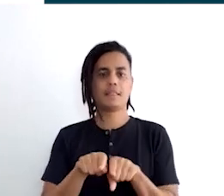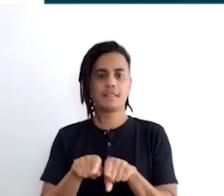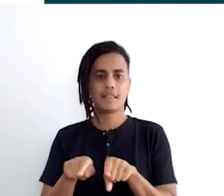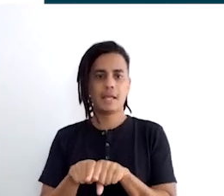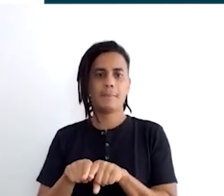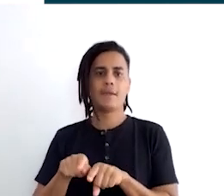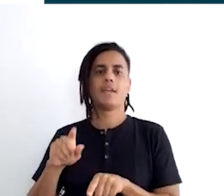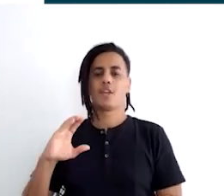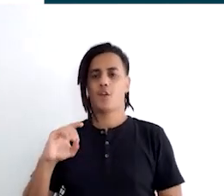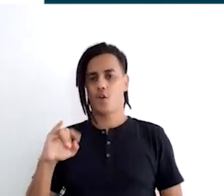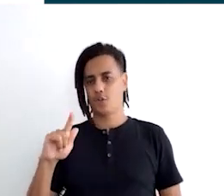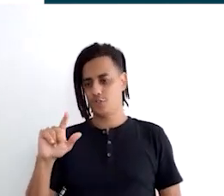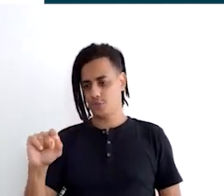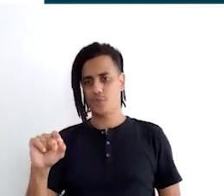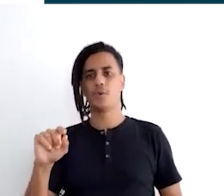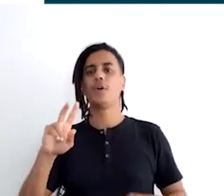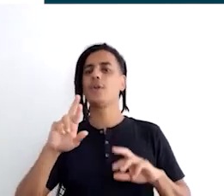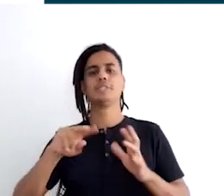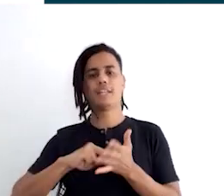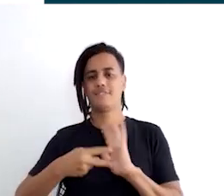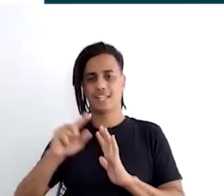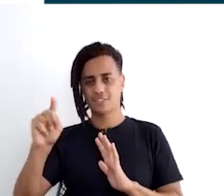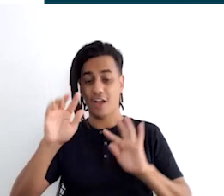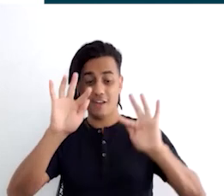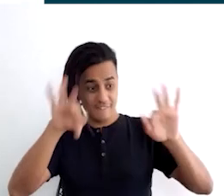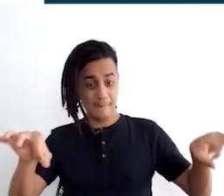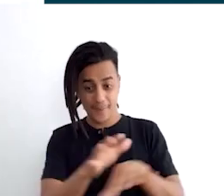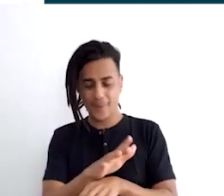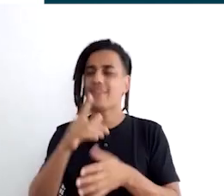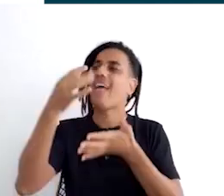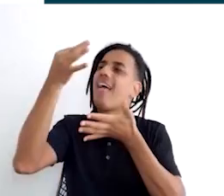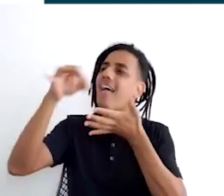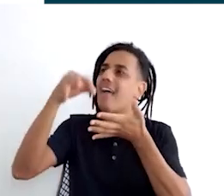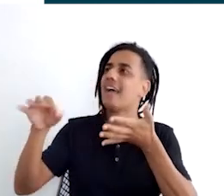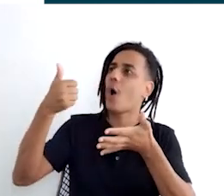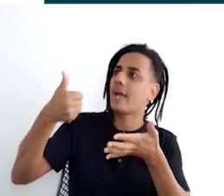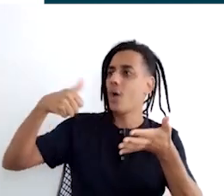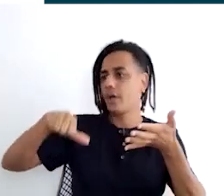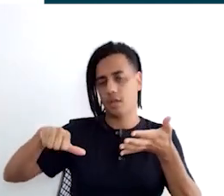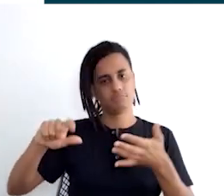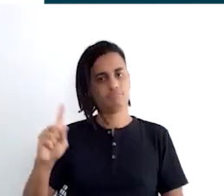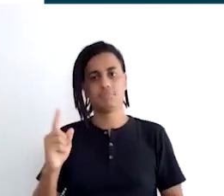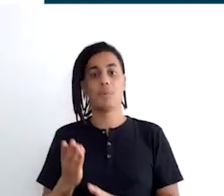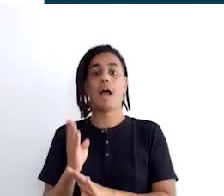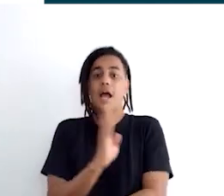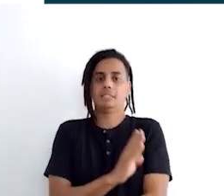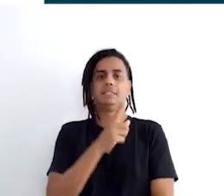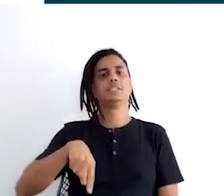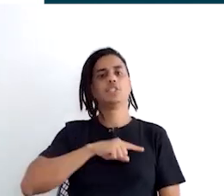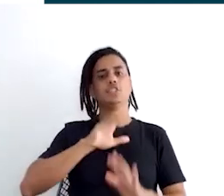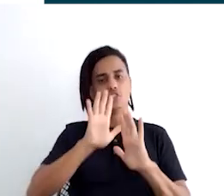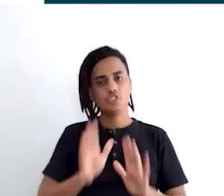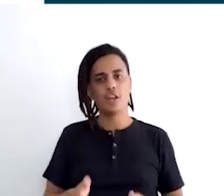ir lá, bater o relatório e fazer um checklist de ok e não ok, a gente já garante o ok e não ok bem aí. E a gente consegue